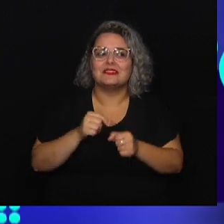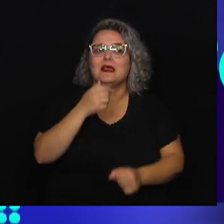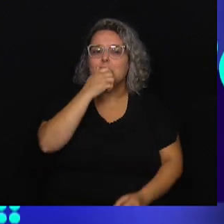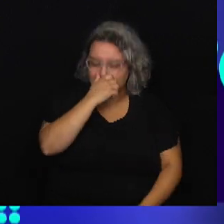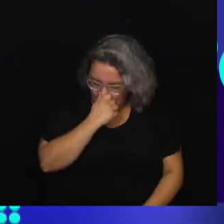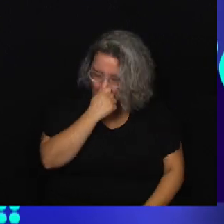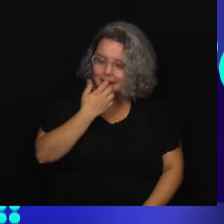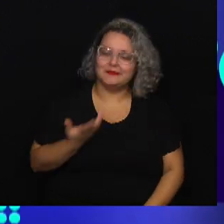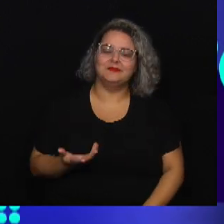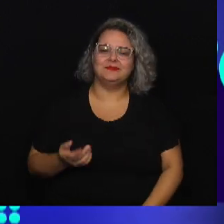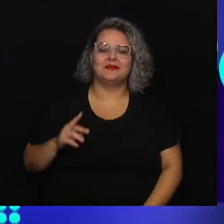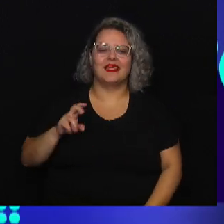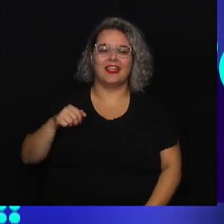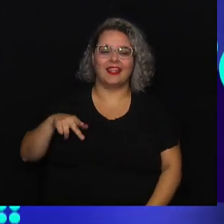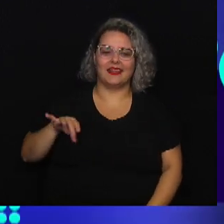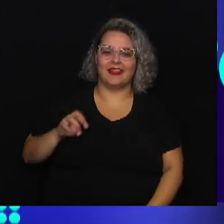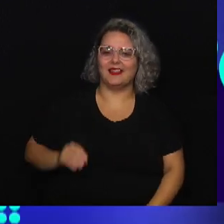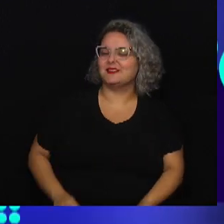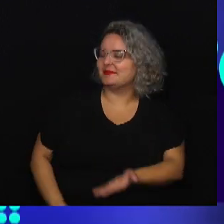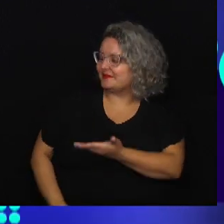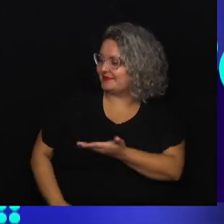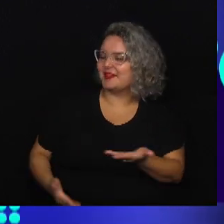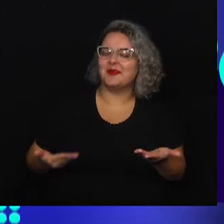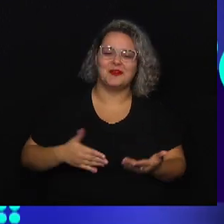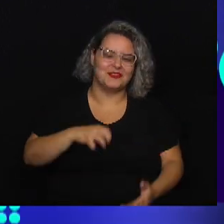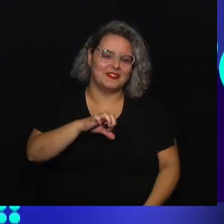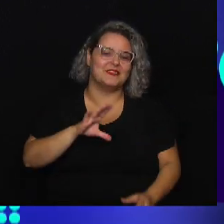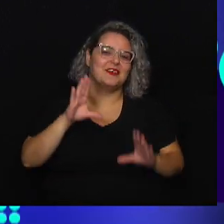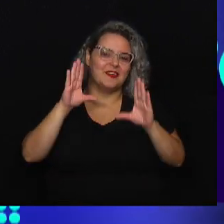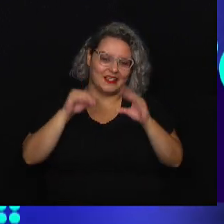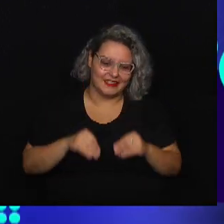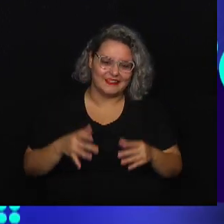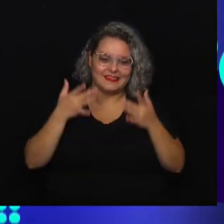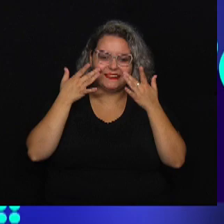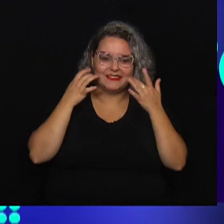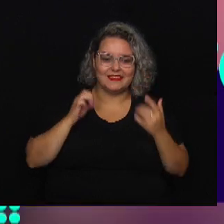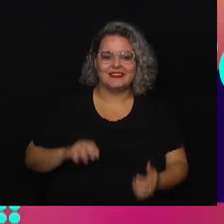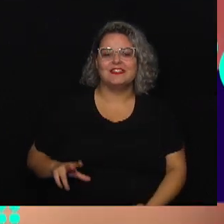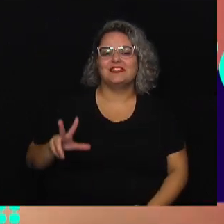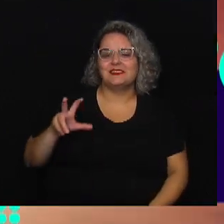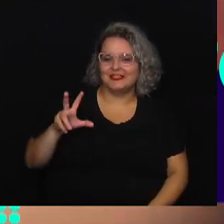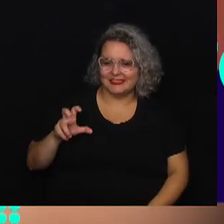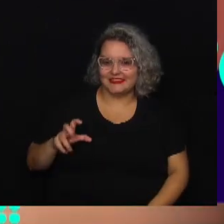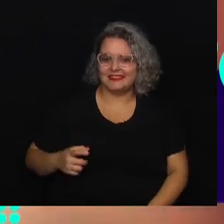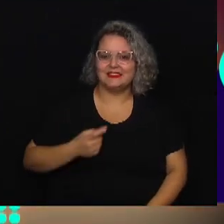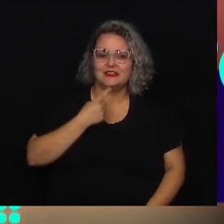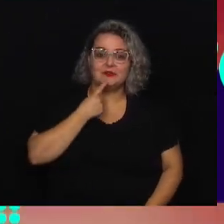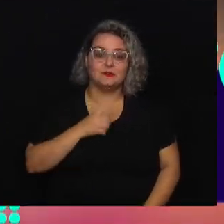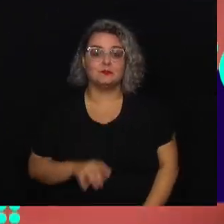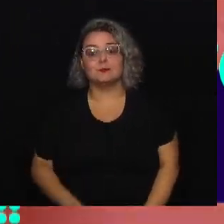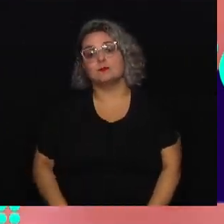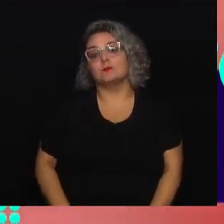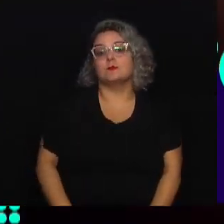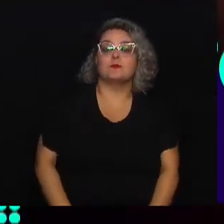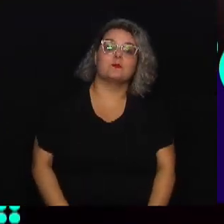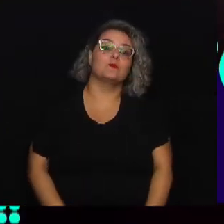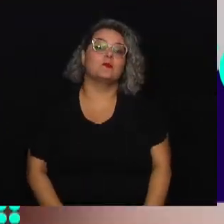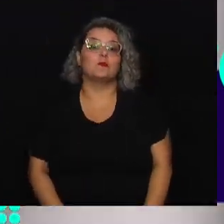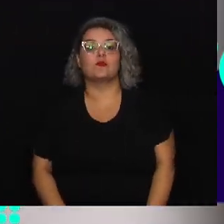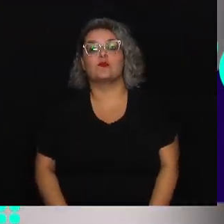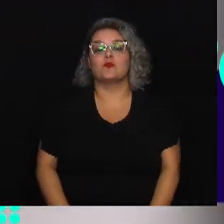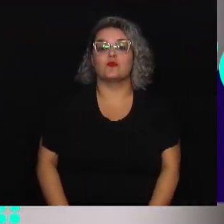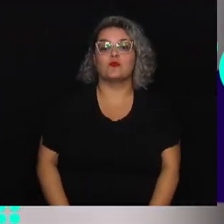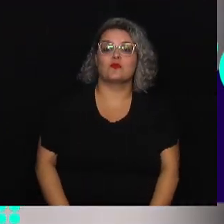Renato Albani se apresenta hoje às 9 da noite no Teatro Iguatemi Campinas. Eu tô proibidona, ele sempre nessa